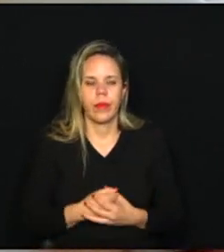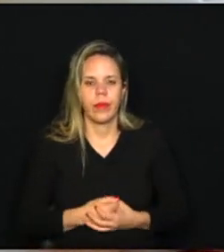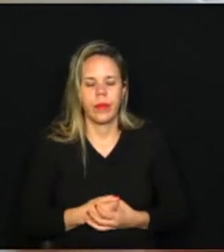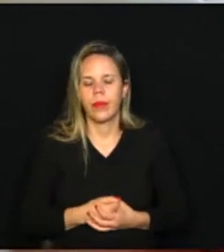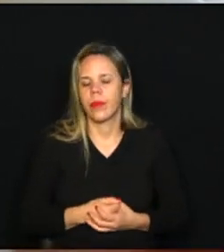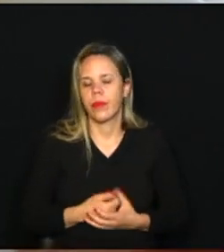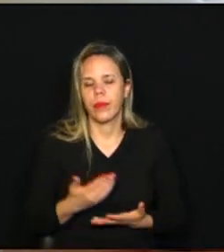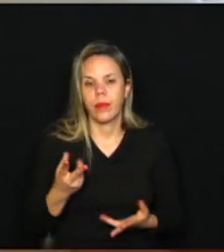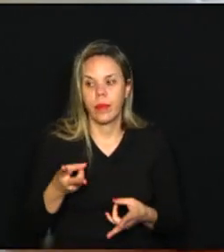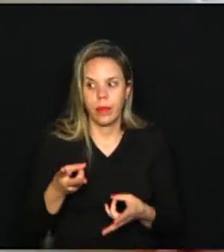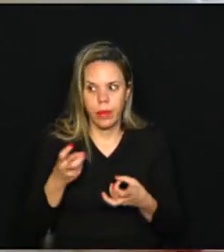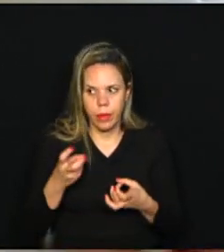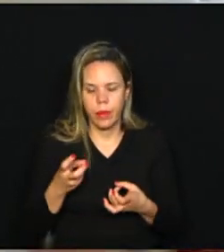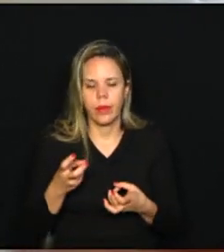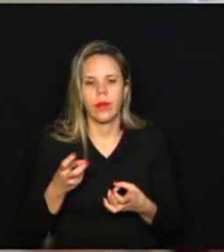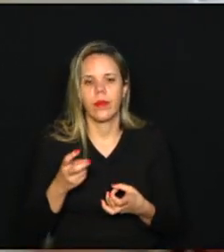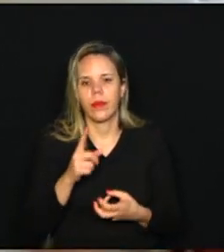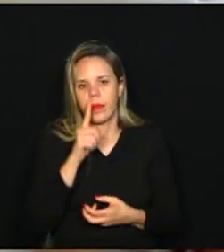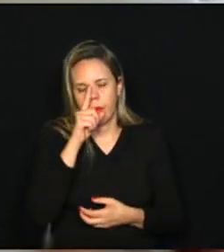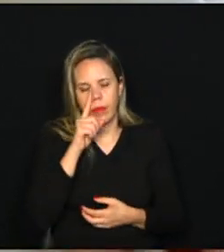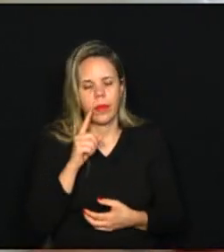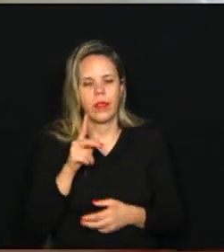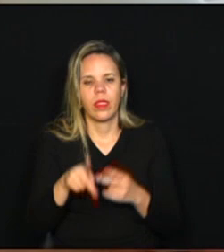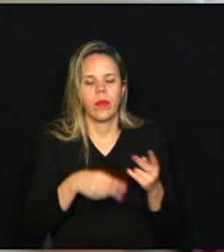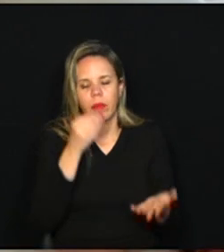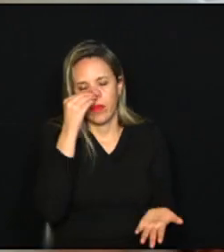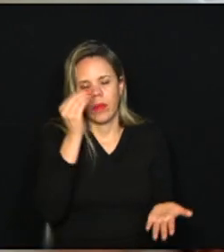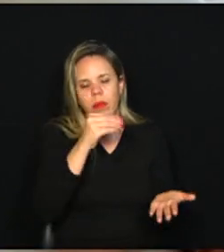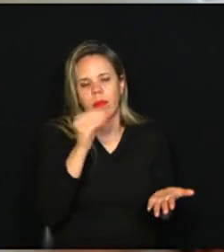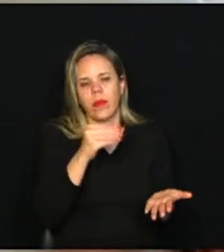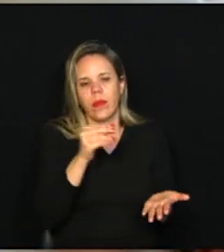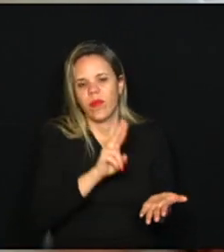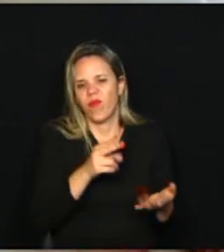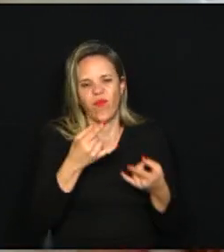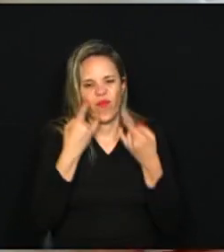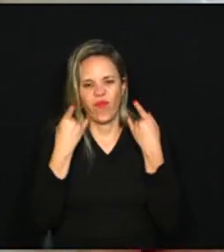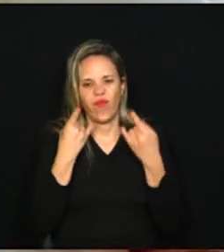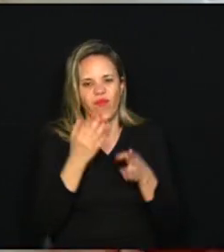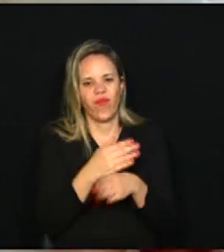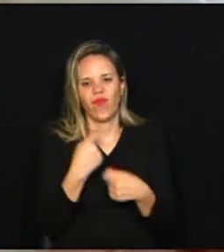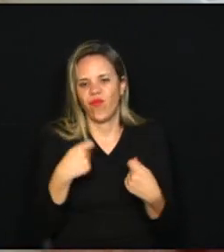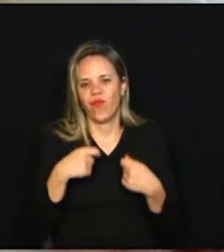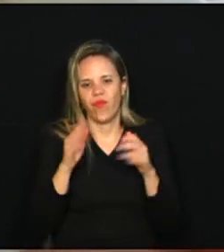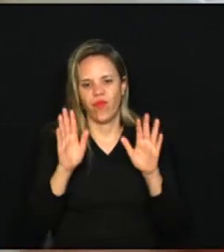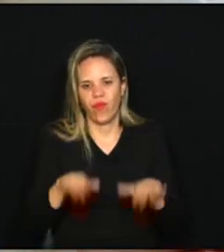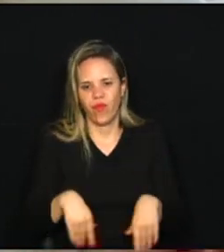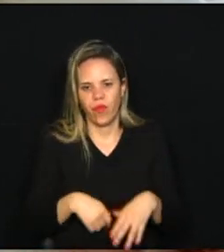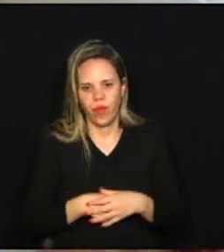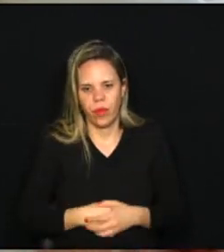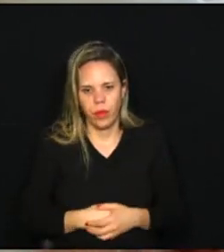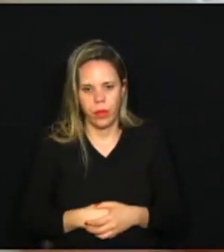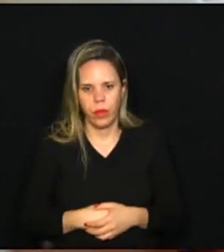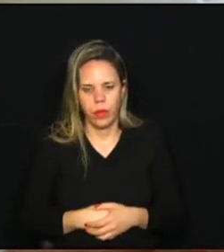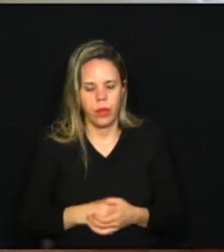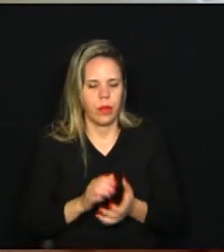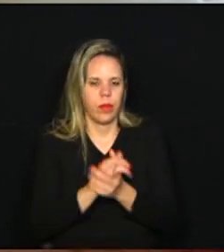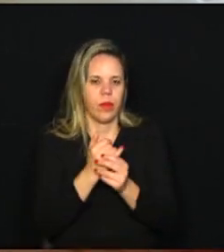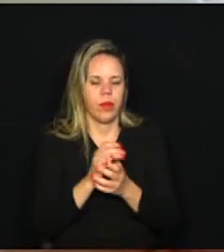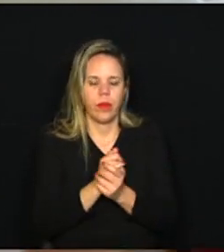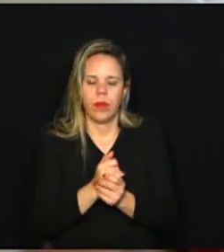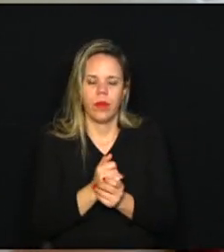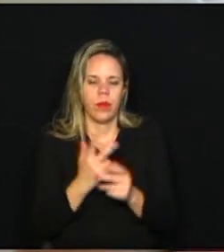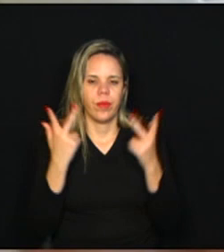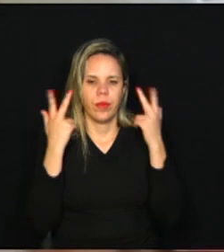risco, porque se banalizou demais o discurso do uso de máscara, né? use máscara e lave as mãos, ficou uma